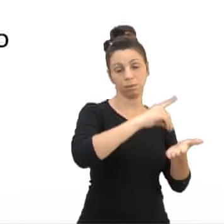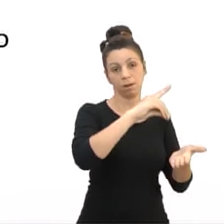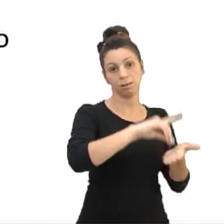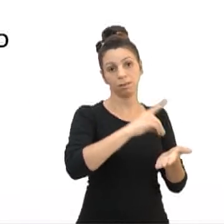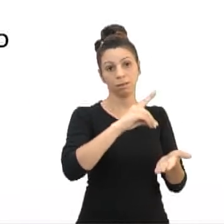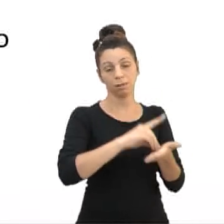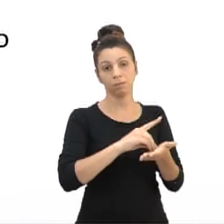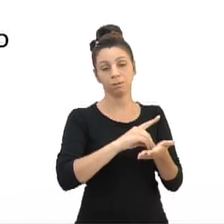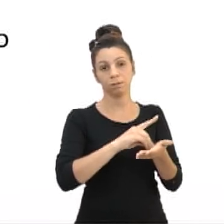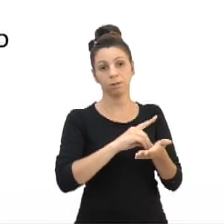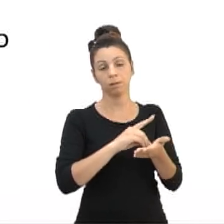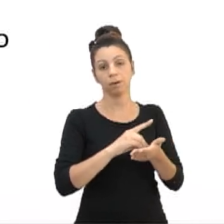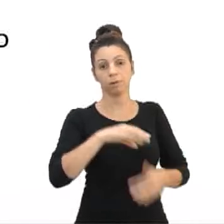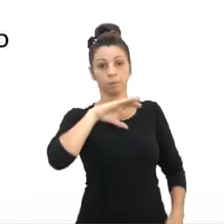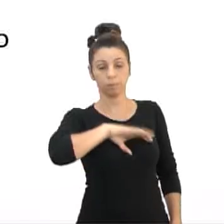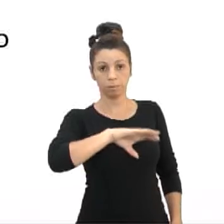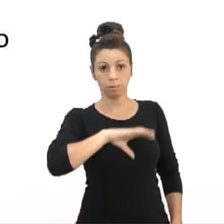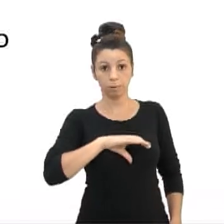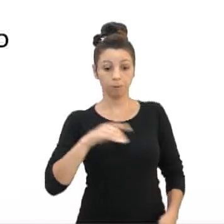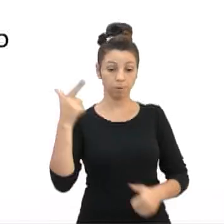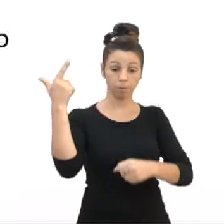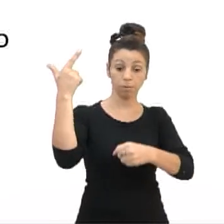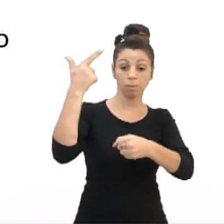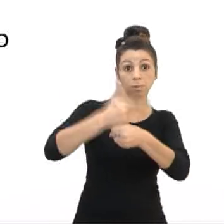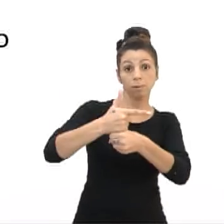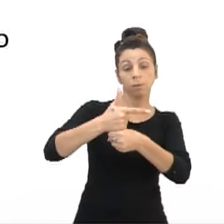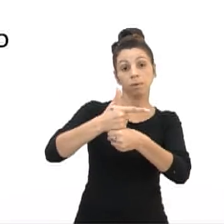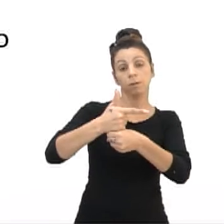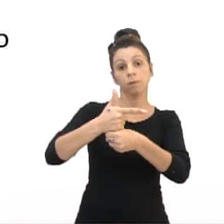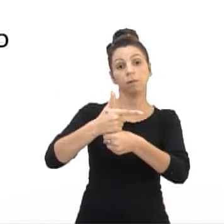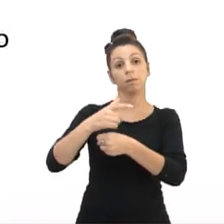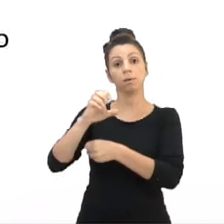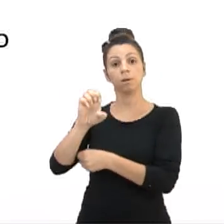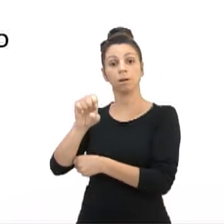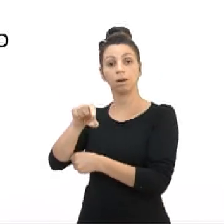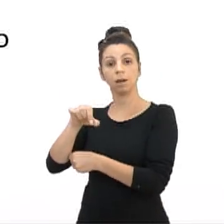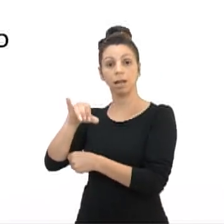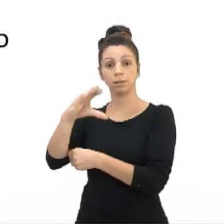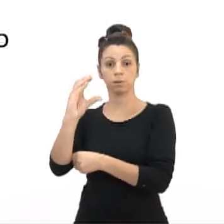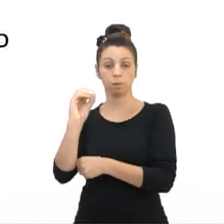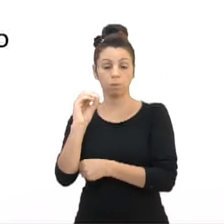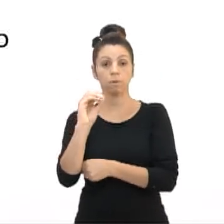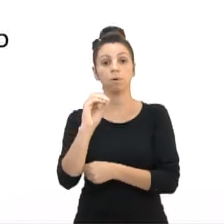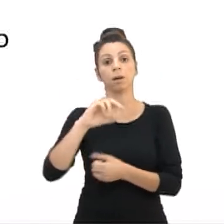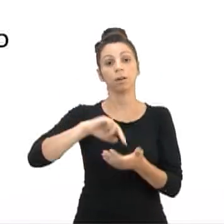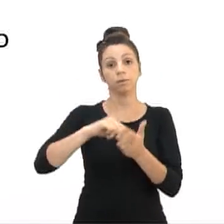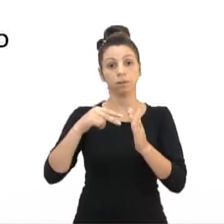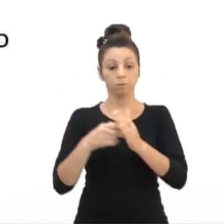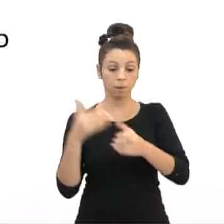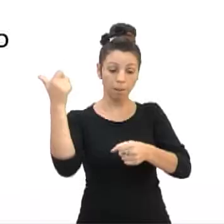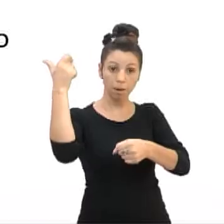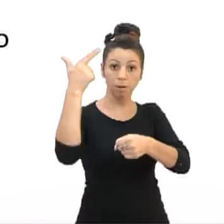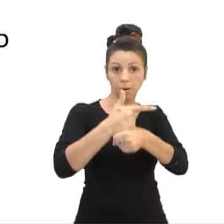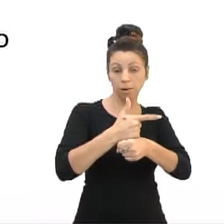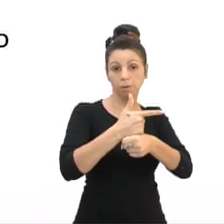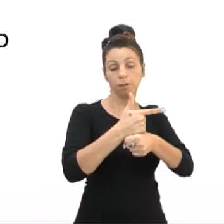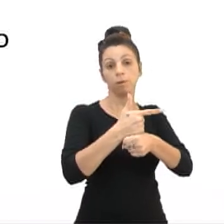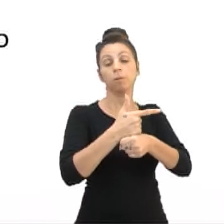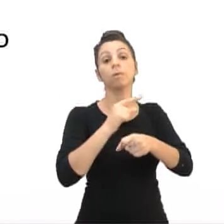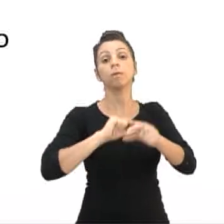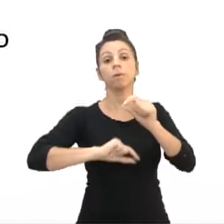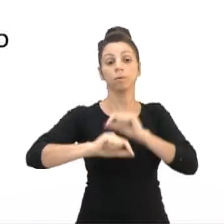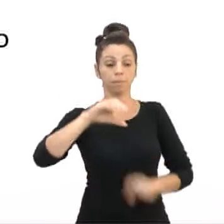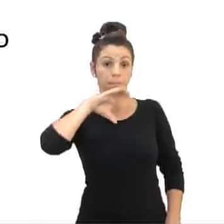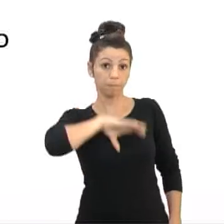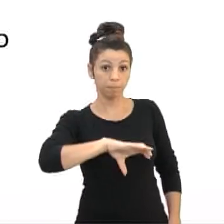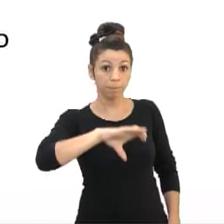né? Lembrem que léxico se refere ao conjunto de palavras de uma determinada língua. No nosso caso, né, o nosso léxico é